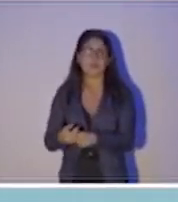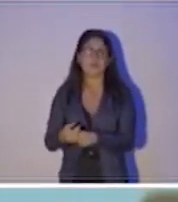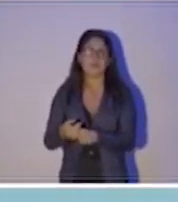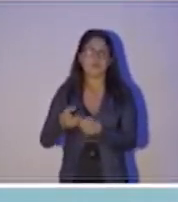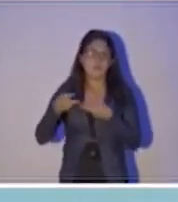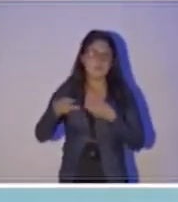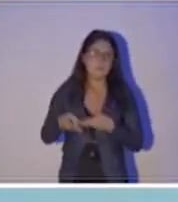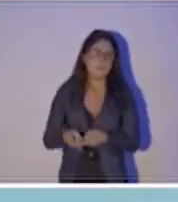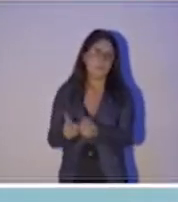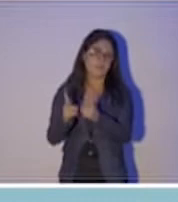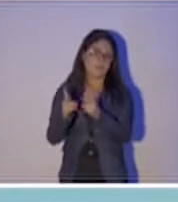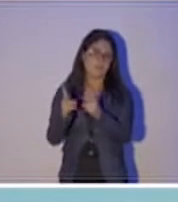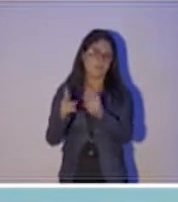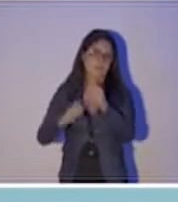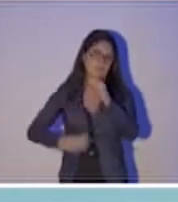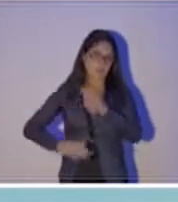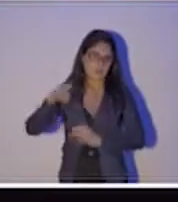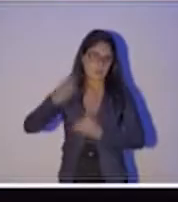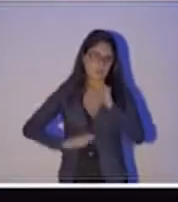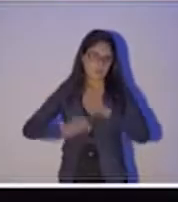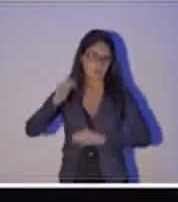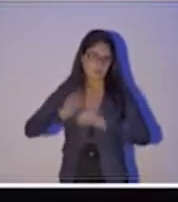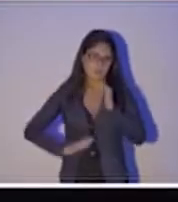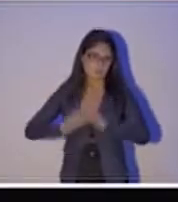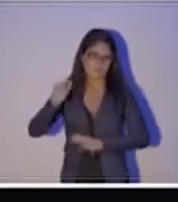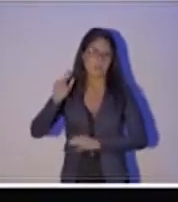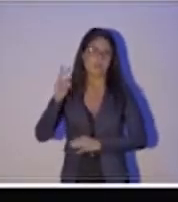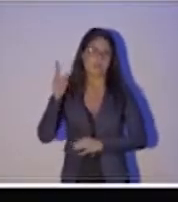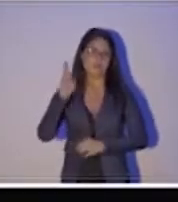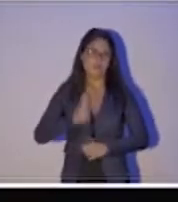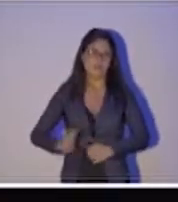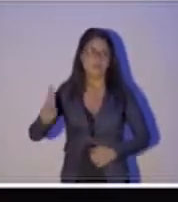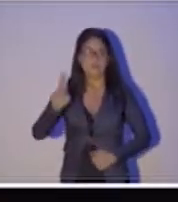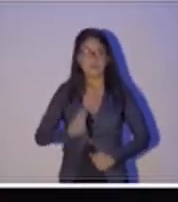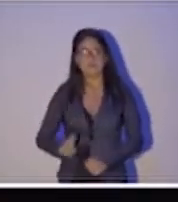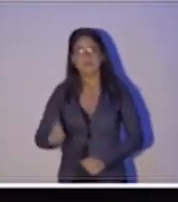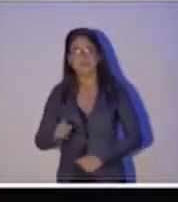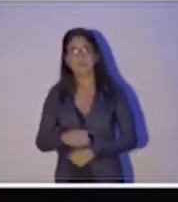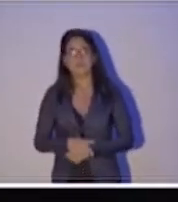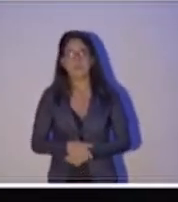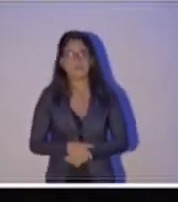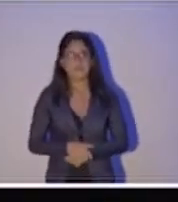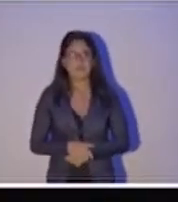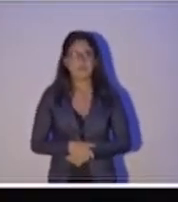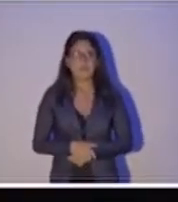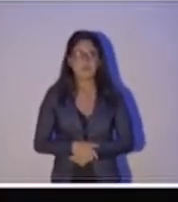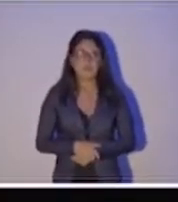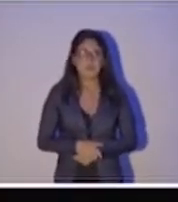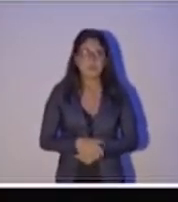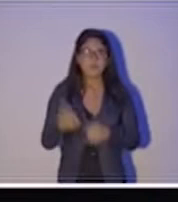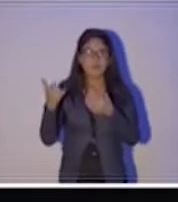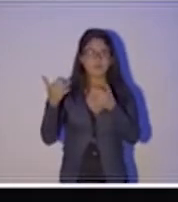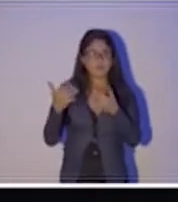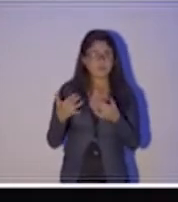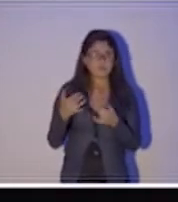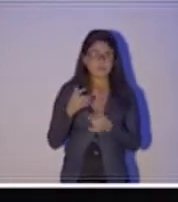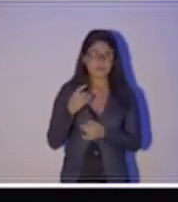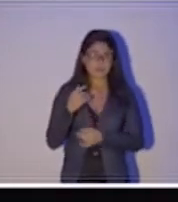existam, funcionem. Sejam utilizados, né? E falando sobre a rotatividade dos professores, isso é uma coisa